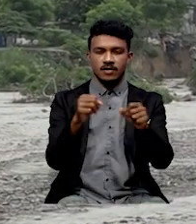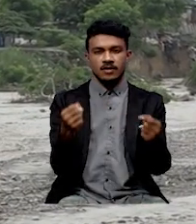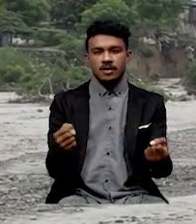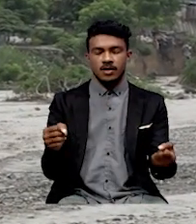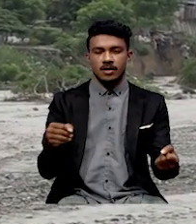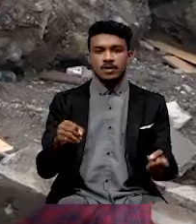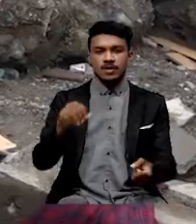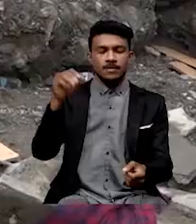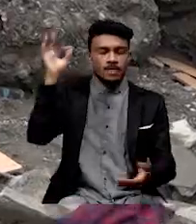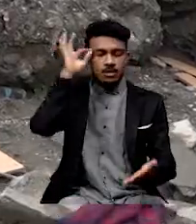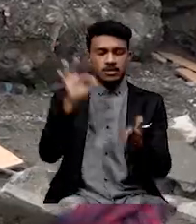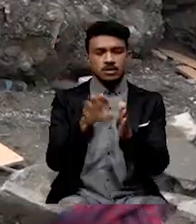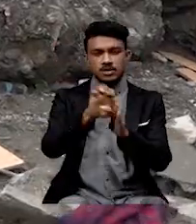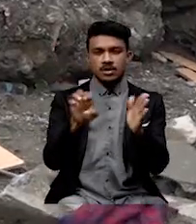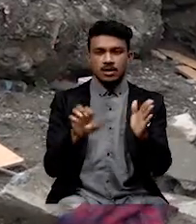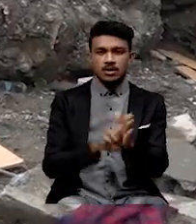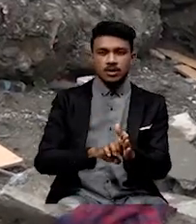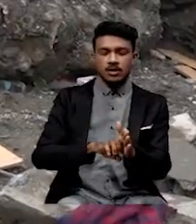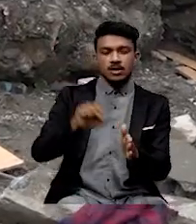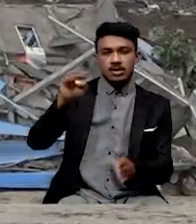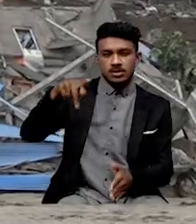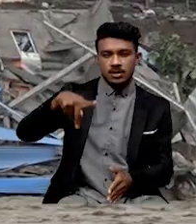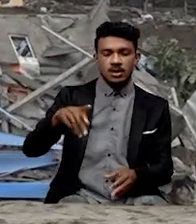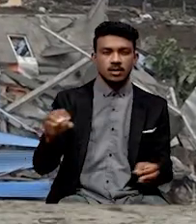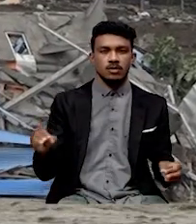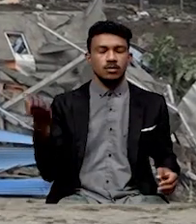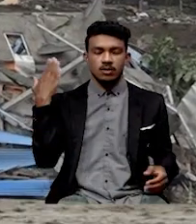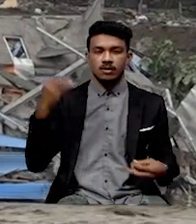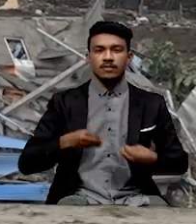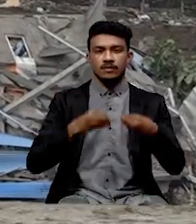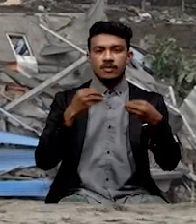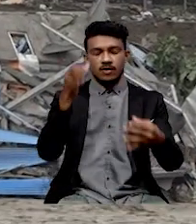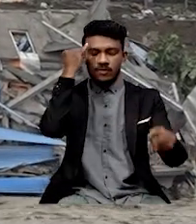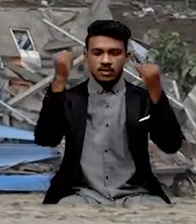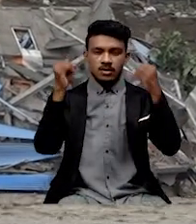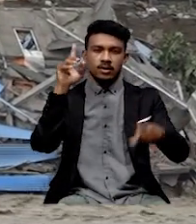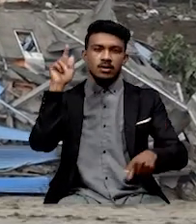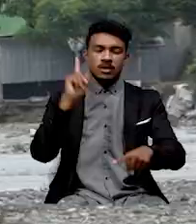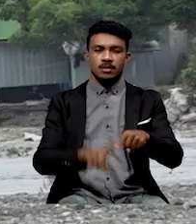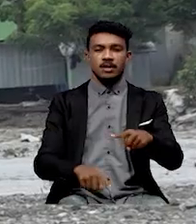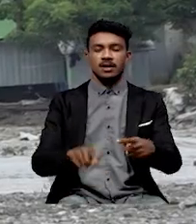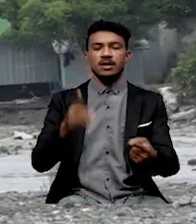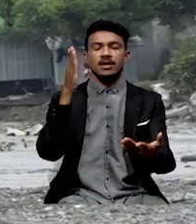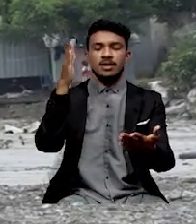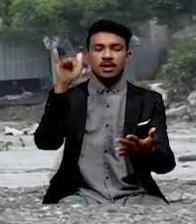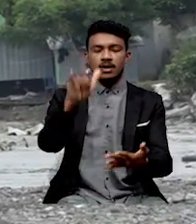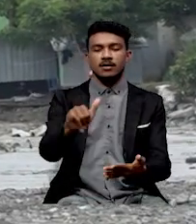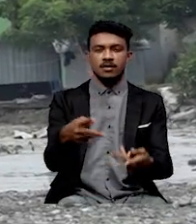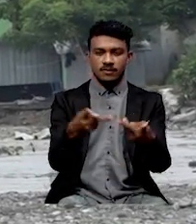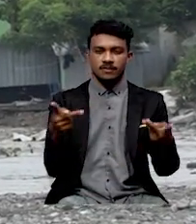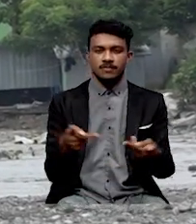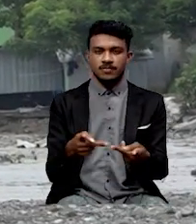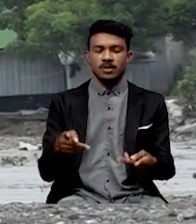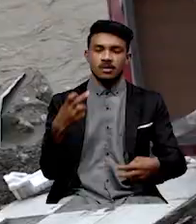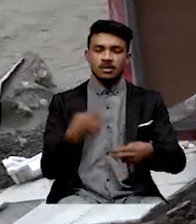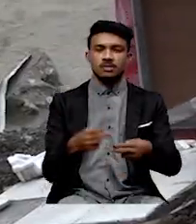Civil la fo apoio tamba antes ne alerta ona basirão sira la bele hela ona ia mota ibun sira nebe mak potência ba